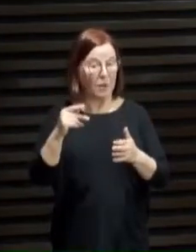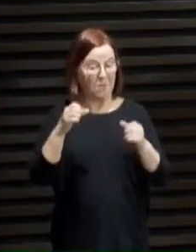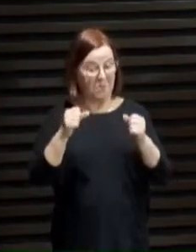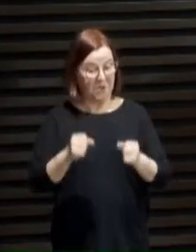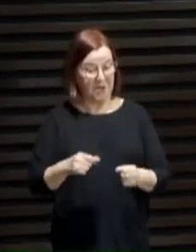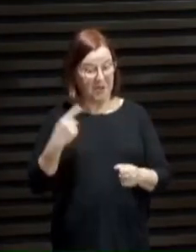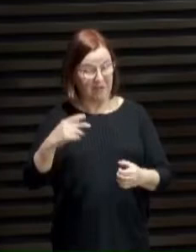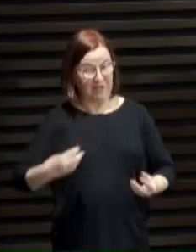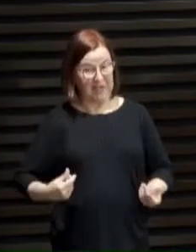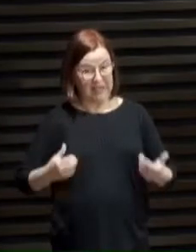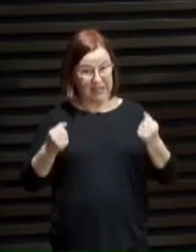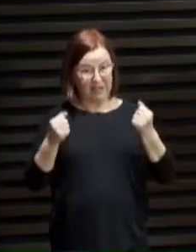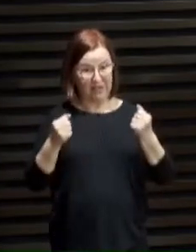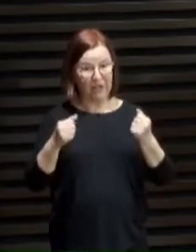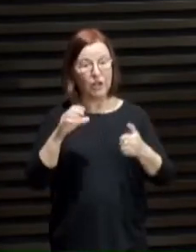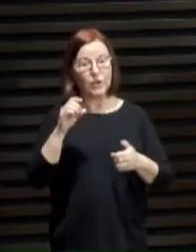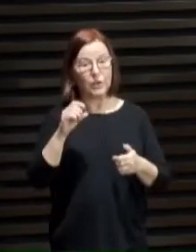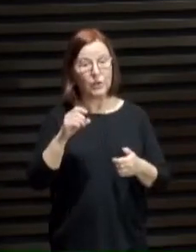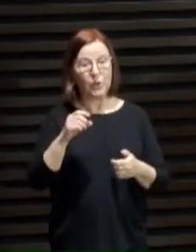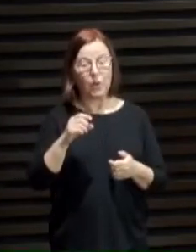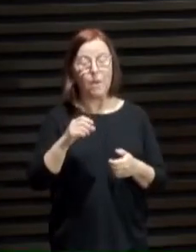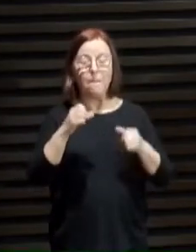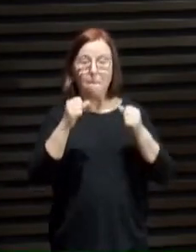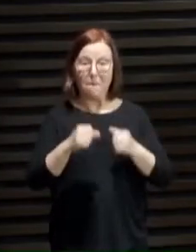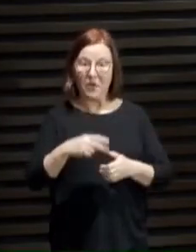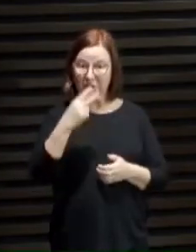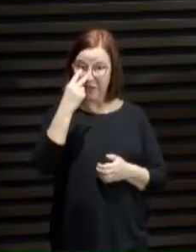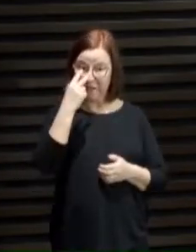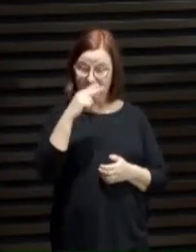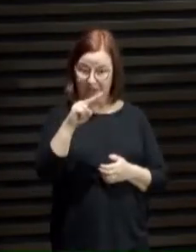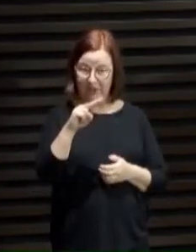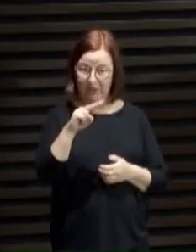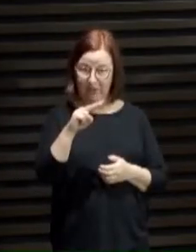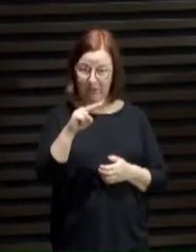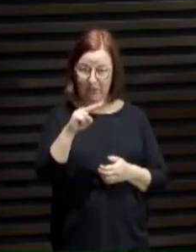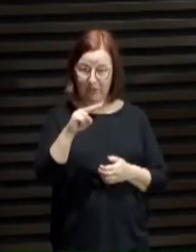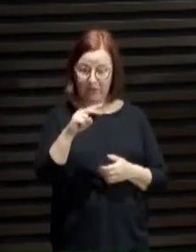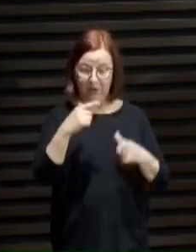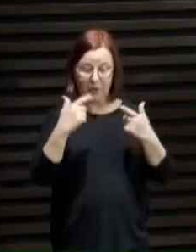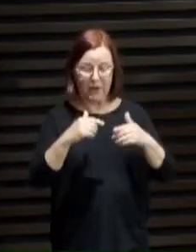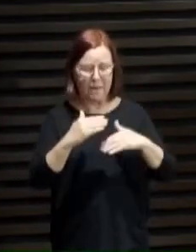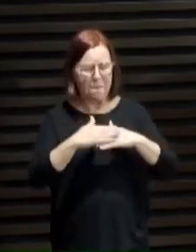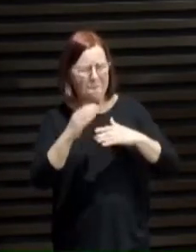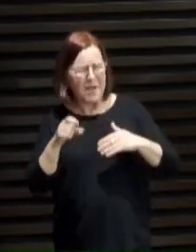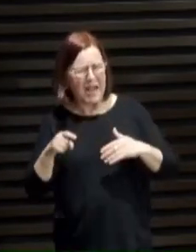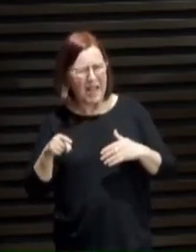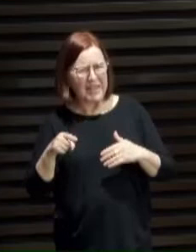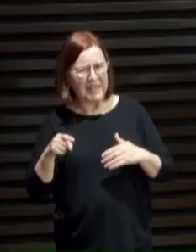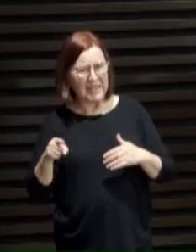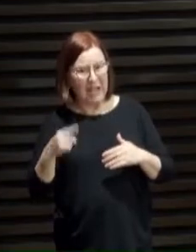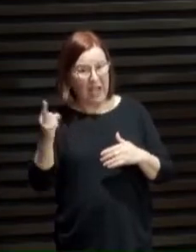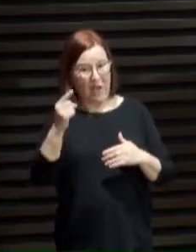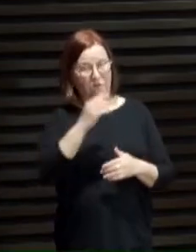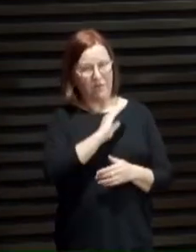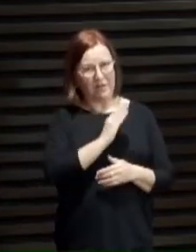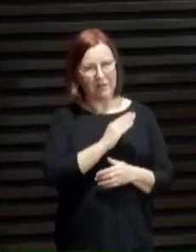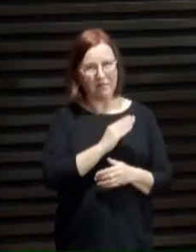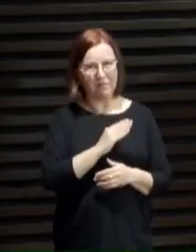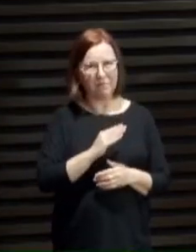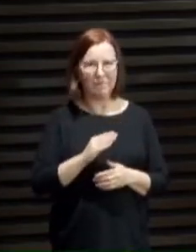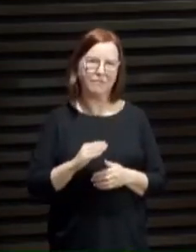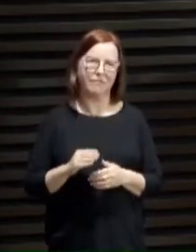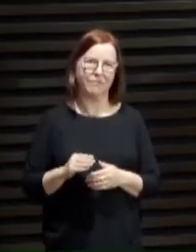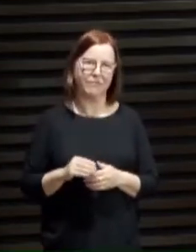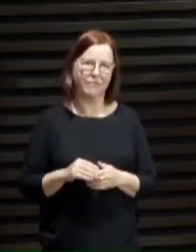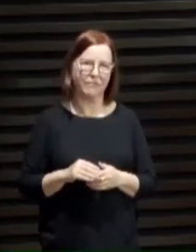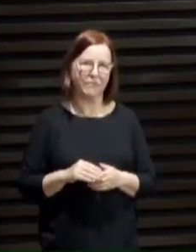visto do lugar mais alto do seu coração. Nenhum outro lugar neste mundo seria capaz de te mostrar